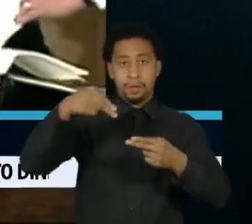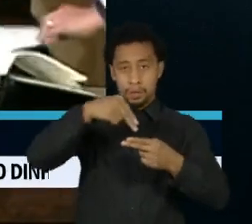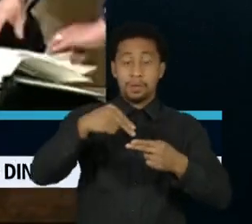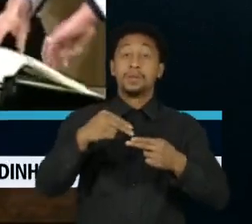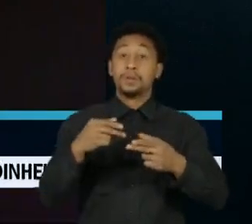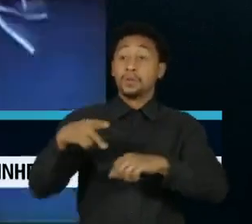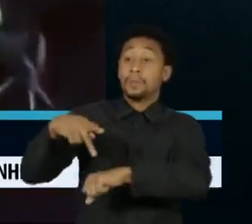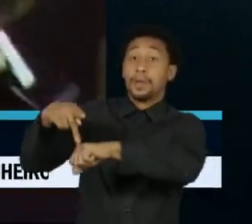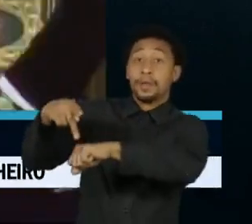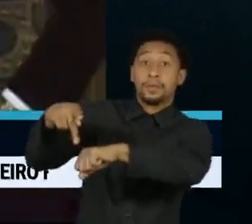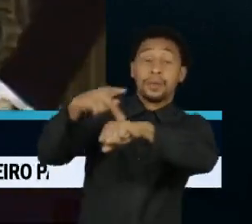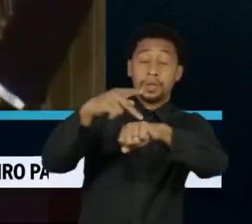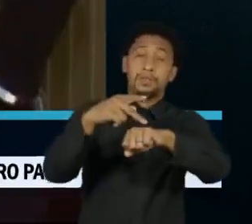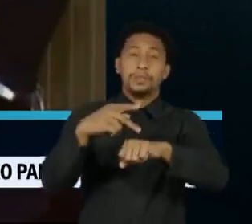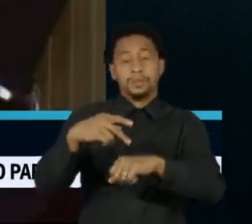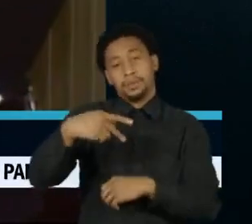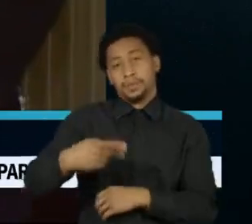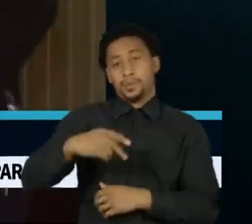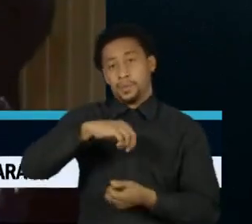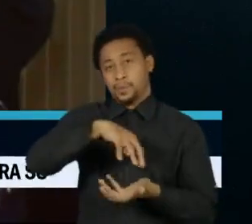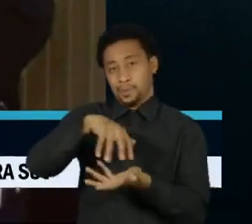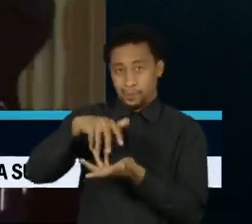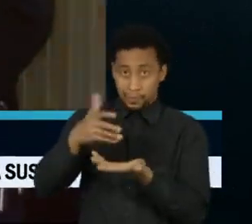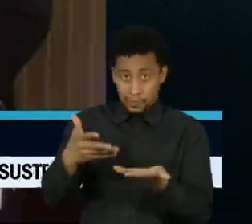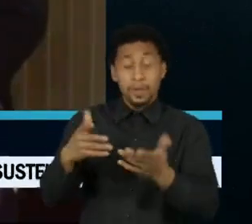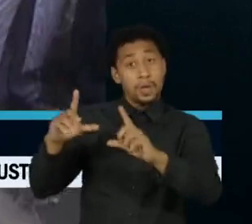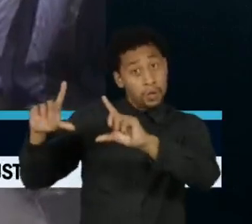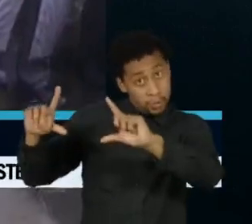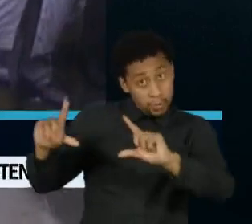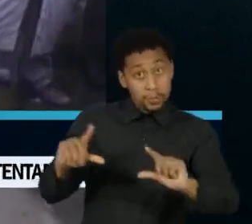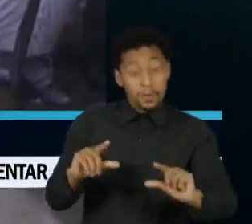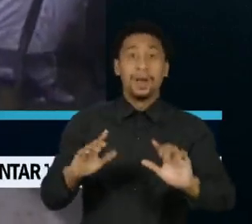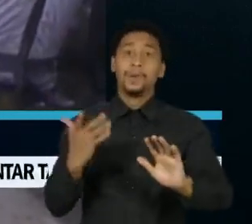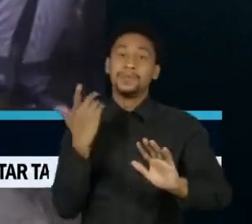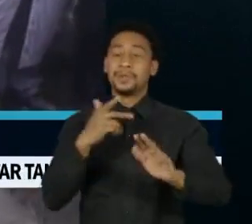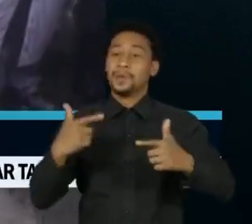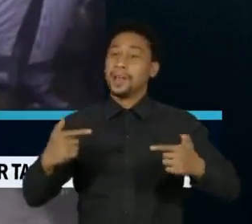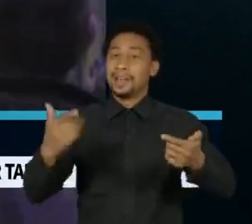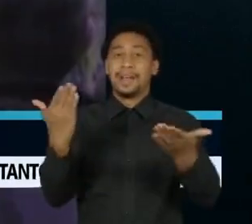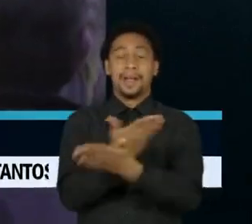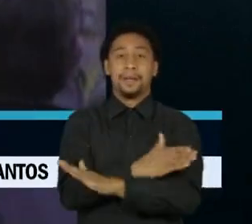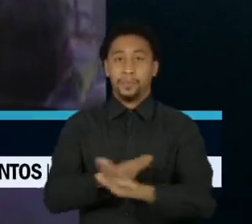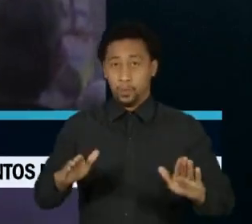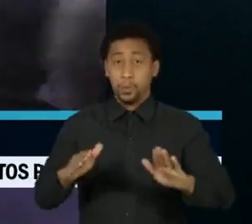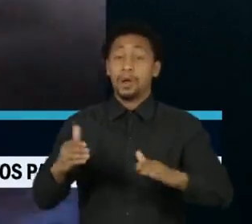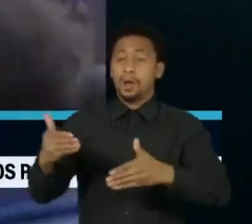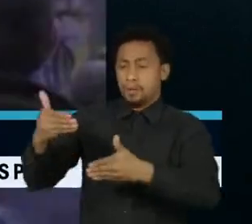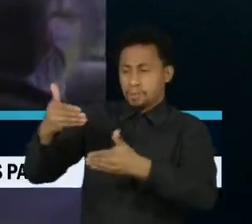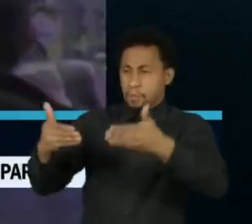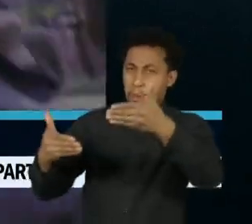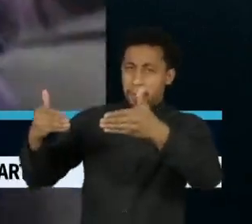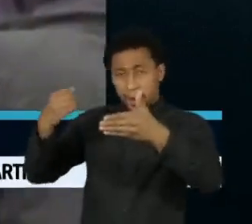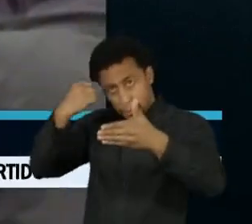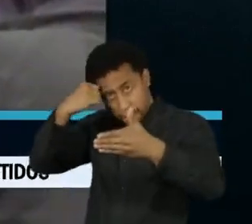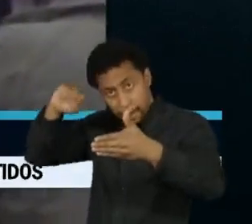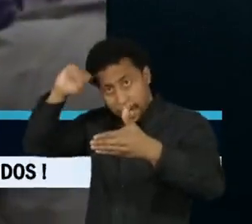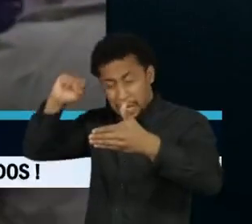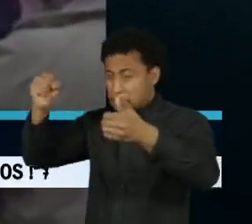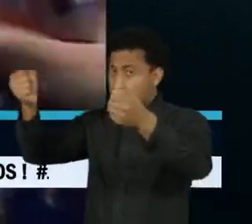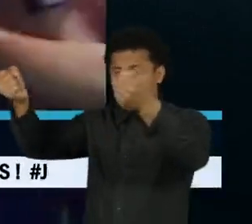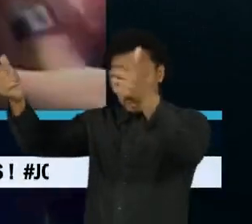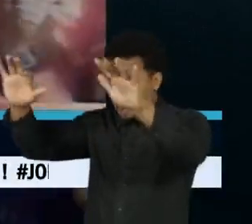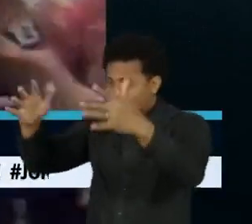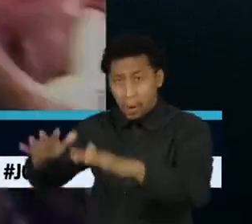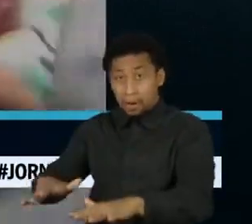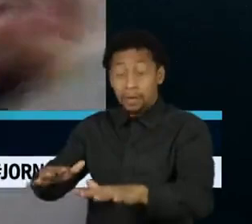potências mundiais. Na prática, o fim da Guerra Fria. Enquanto o Muro de Berlim caía, a União Soviética fazia as